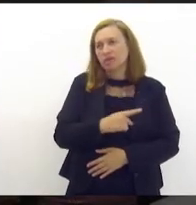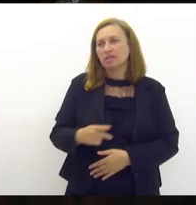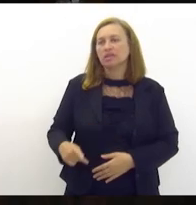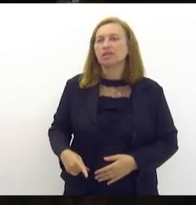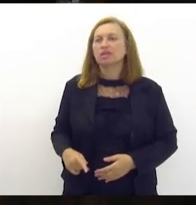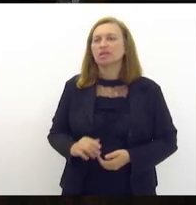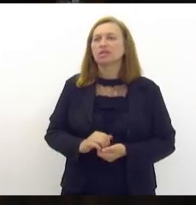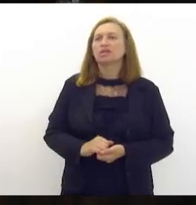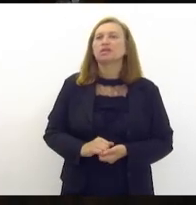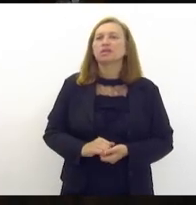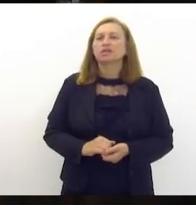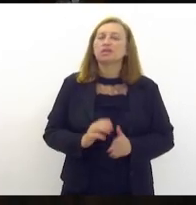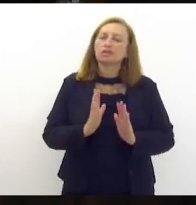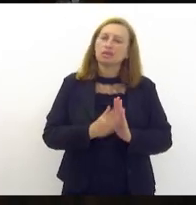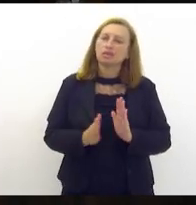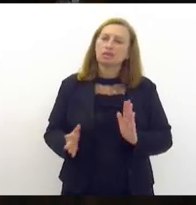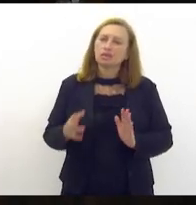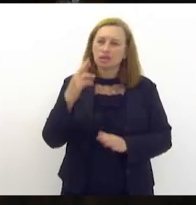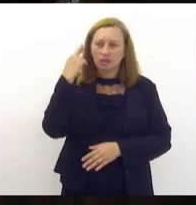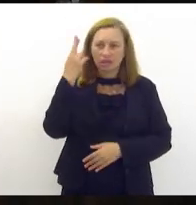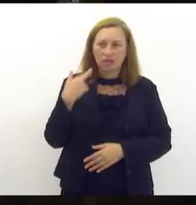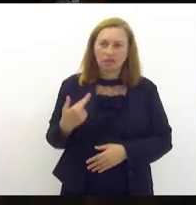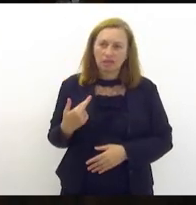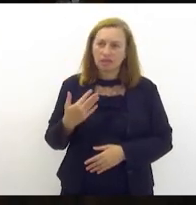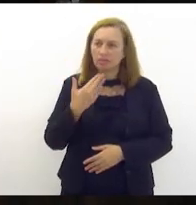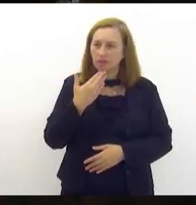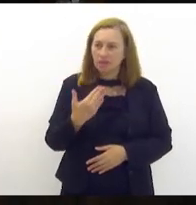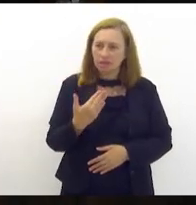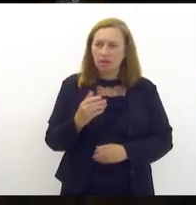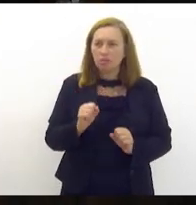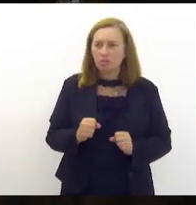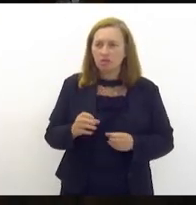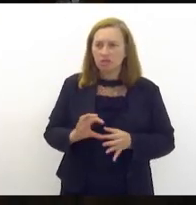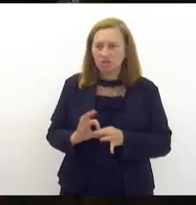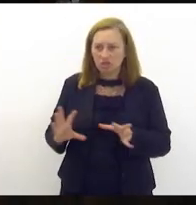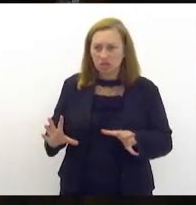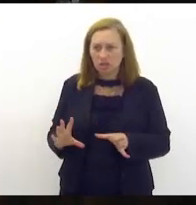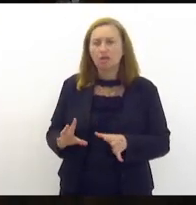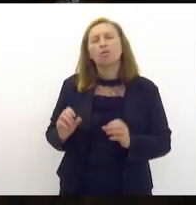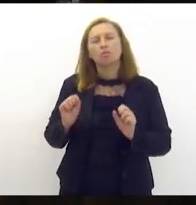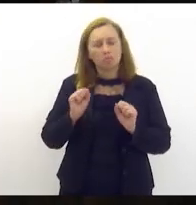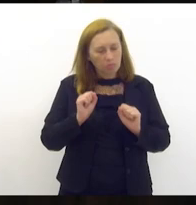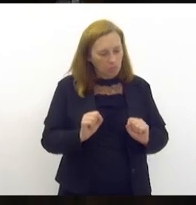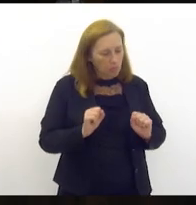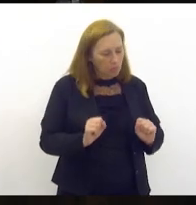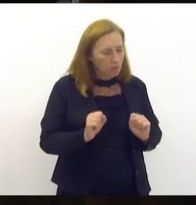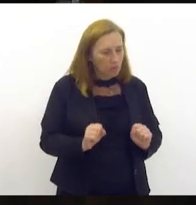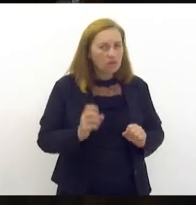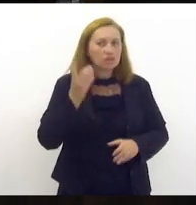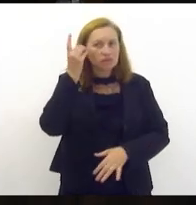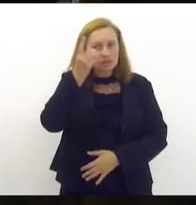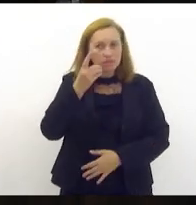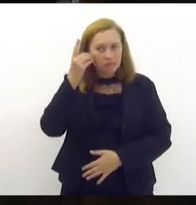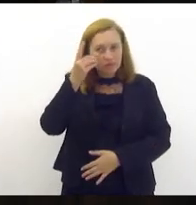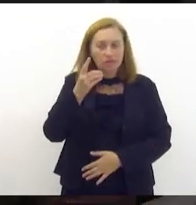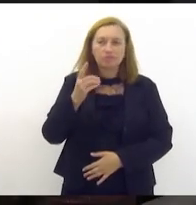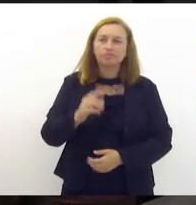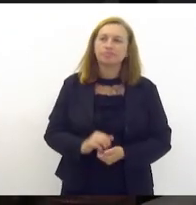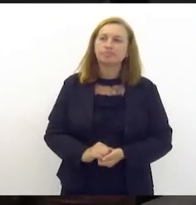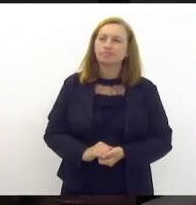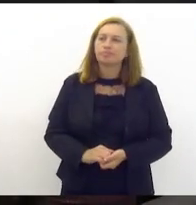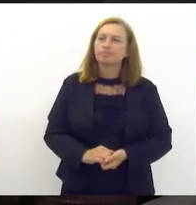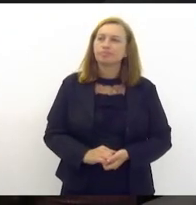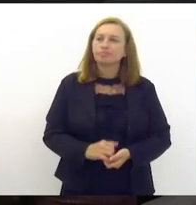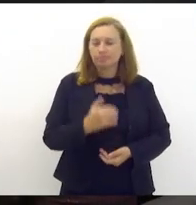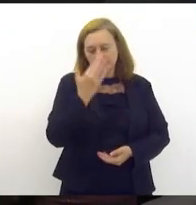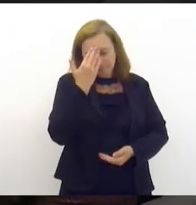Pela ordem, nossa Renata Souza tinha pedido. Renata, posso passar para nós? Nosso por favor, deputado, é uma alegria. A Renata é